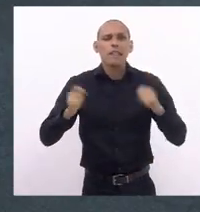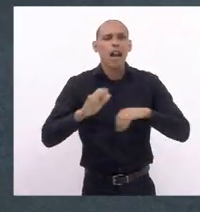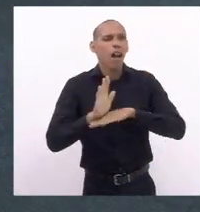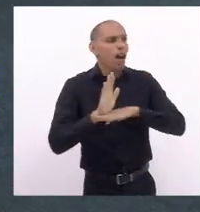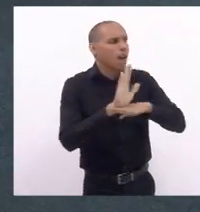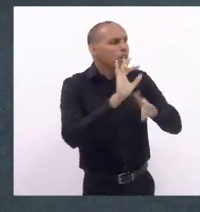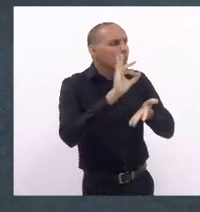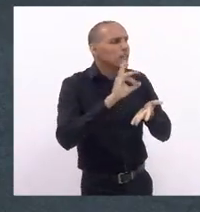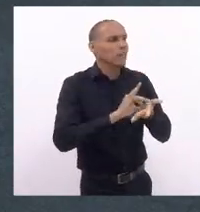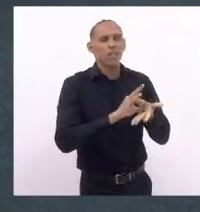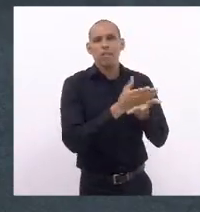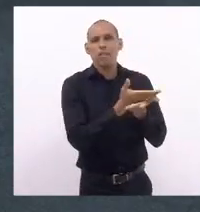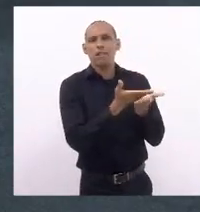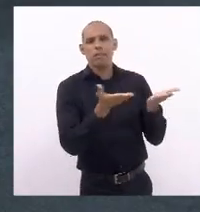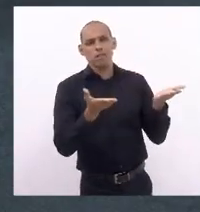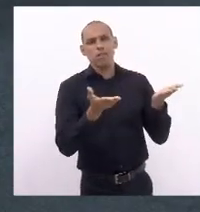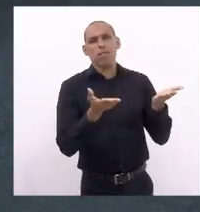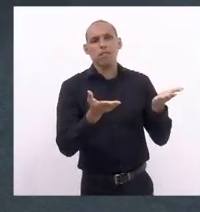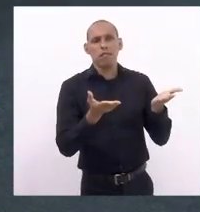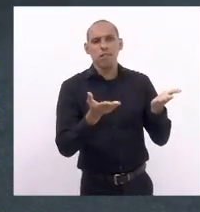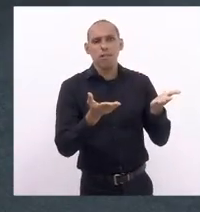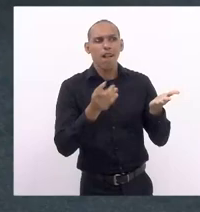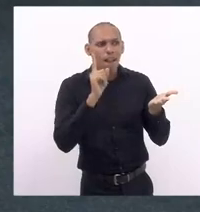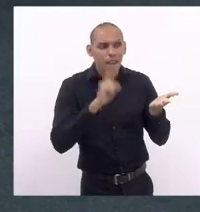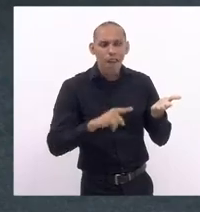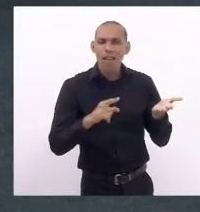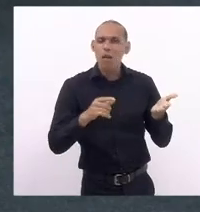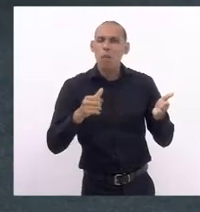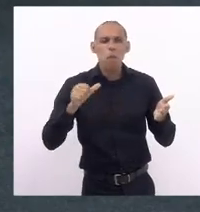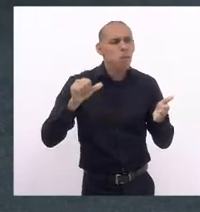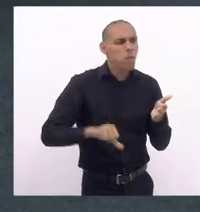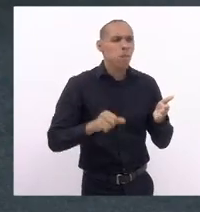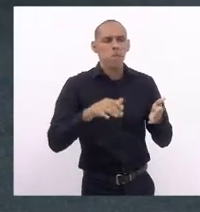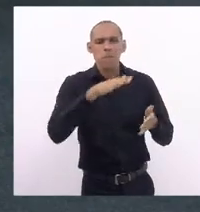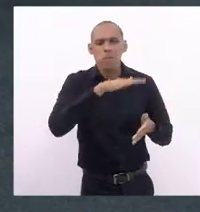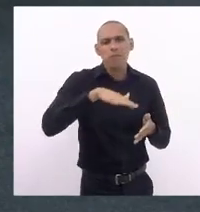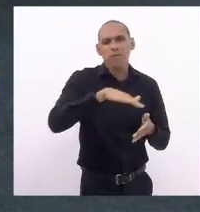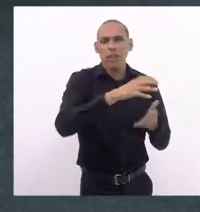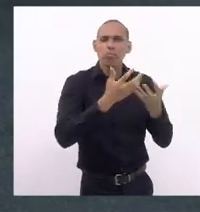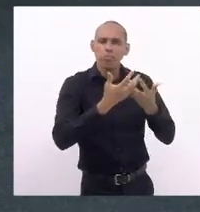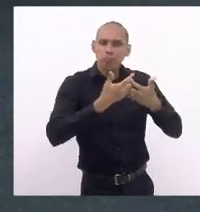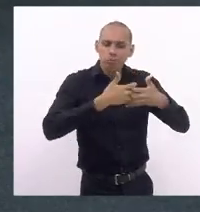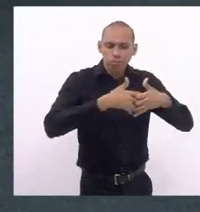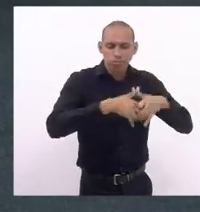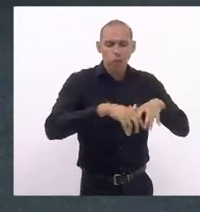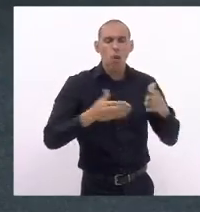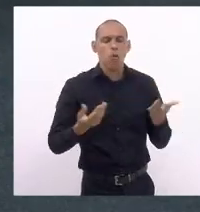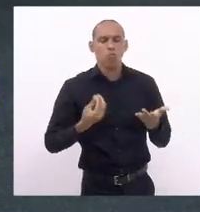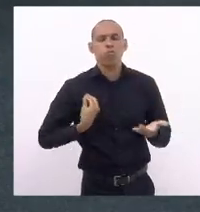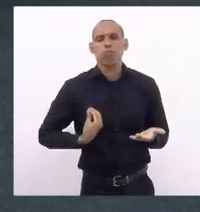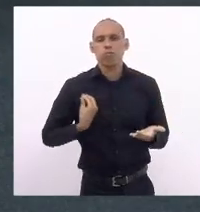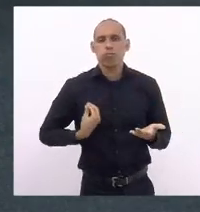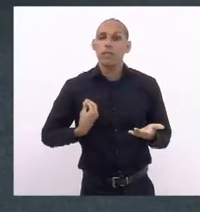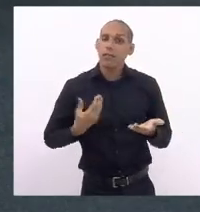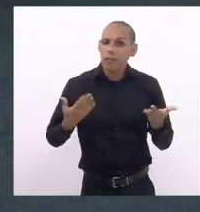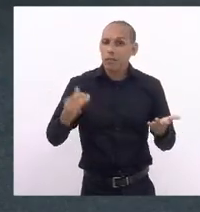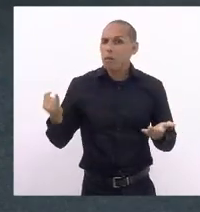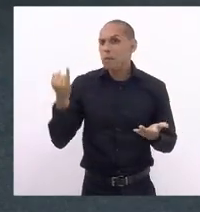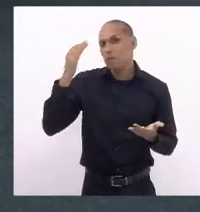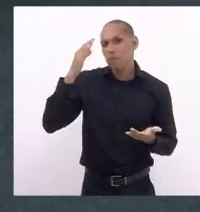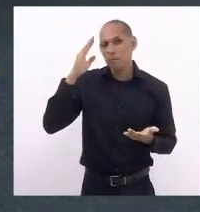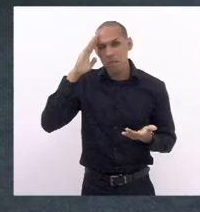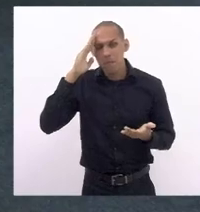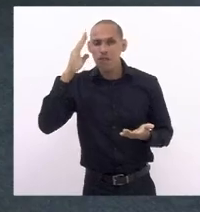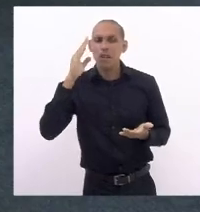situação limite que a população de Petrópolis está vivendo nesse momento. É fundamental dizer que